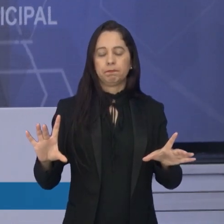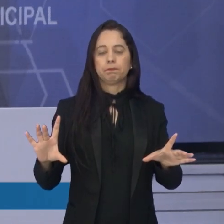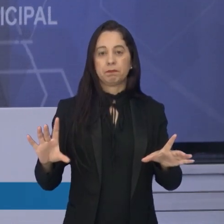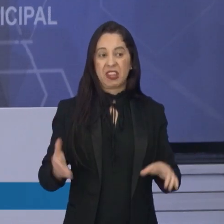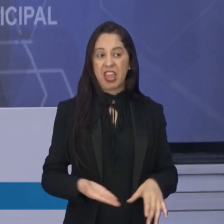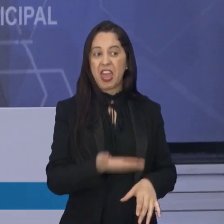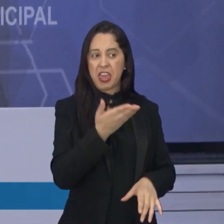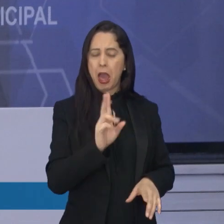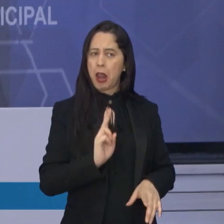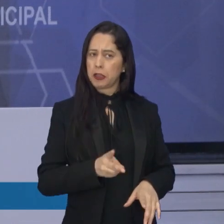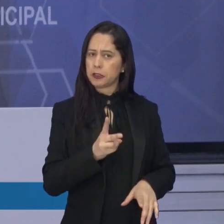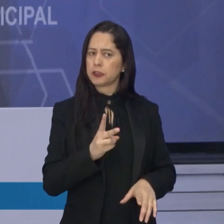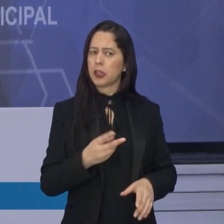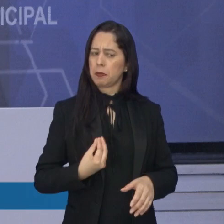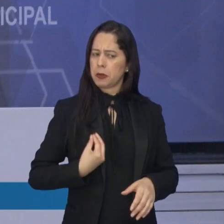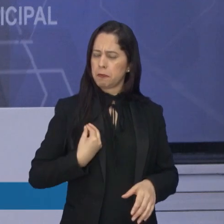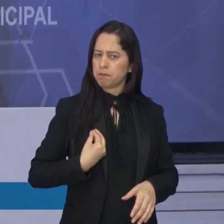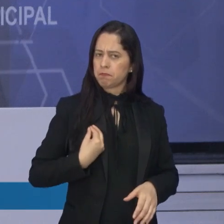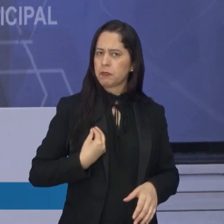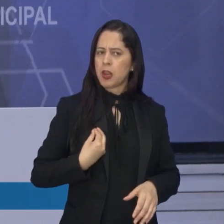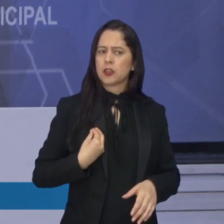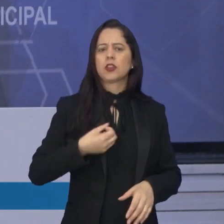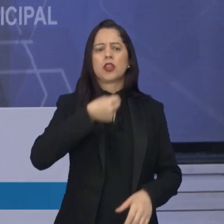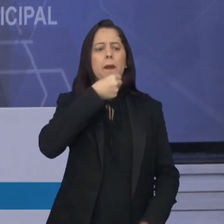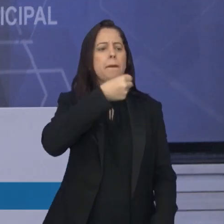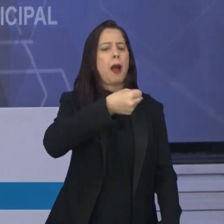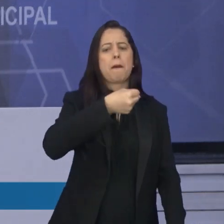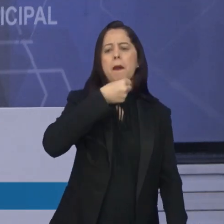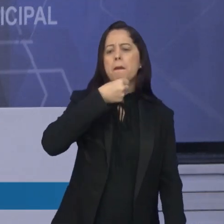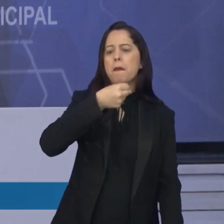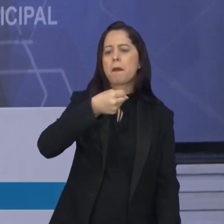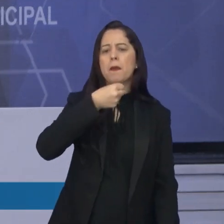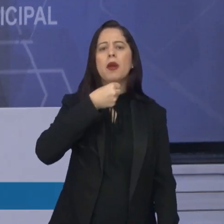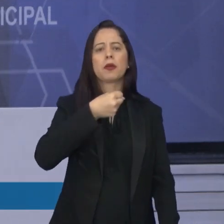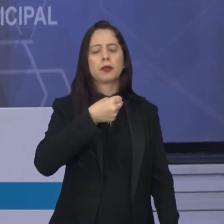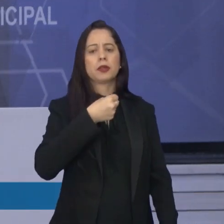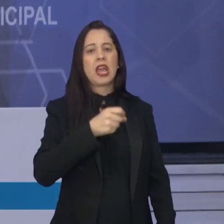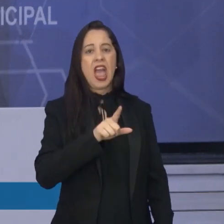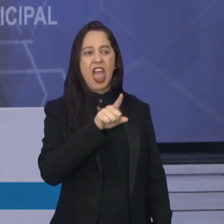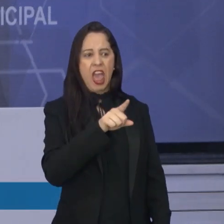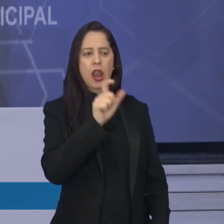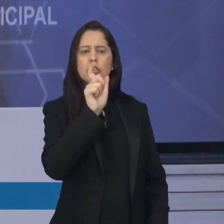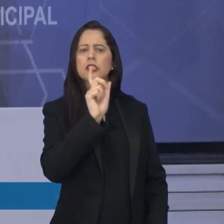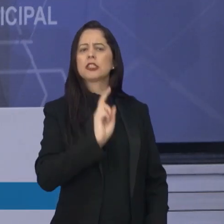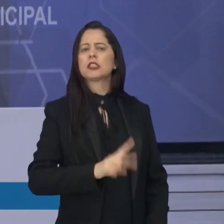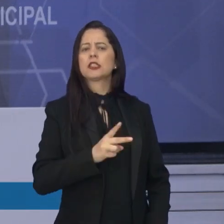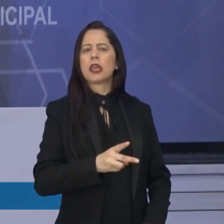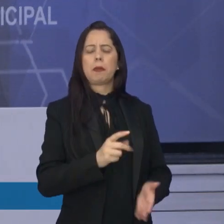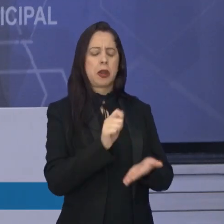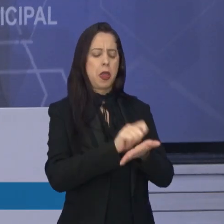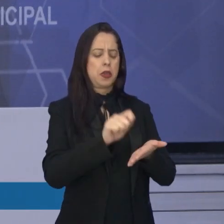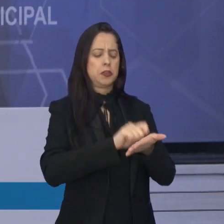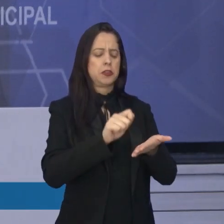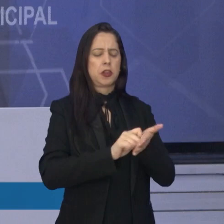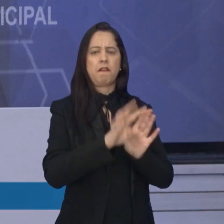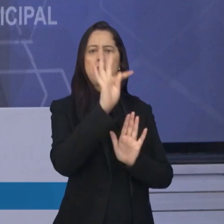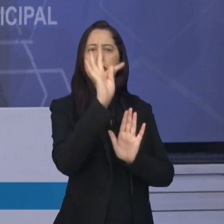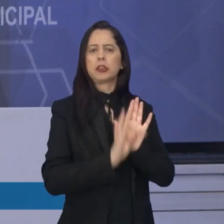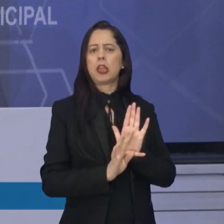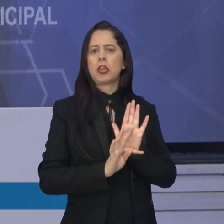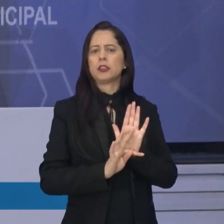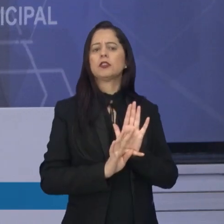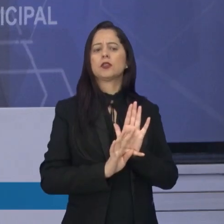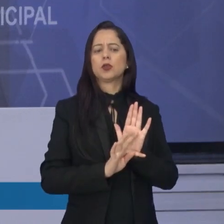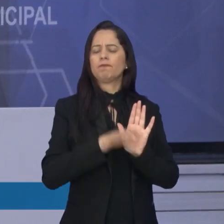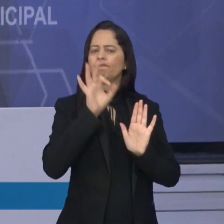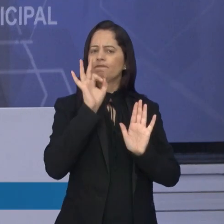mão da Fernanda, como jornalista competente, com um texto claro, conciso e com um